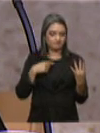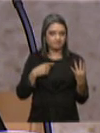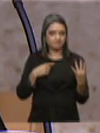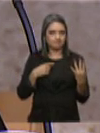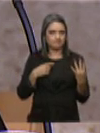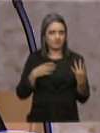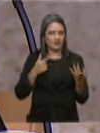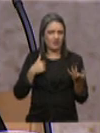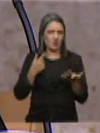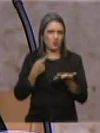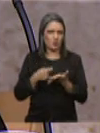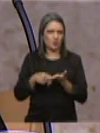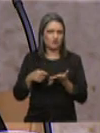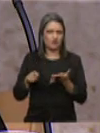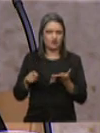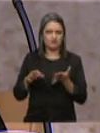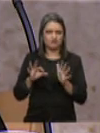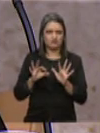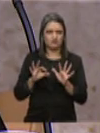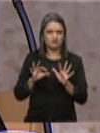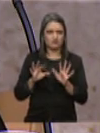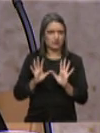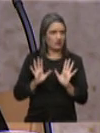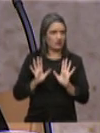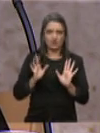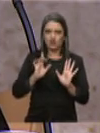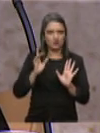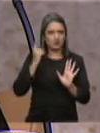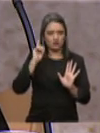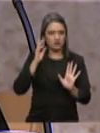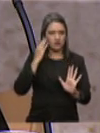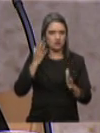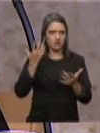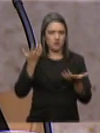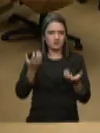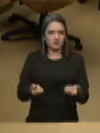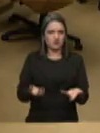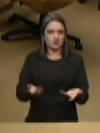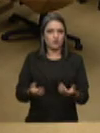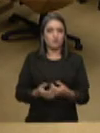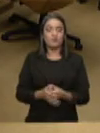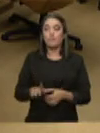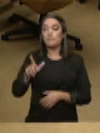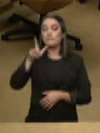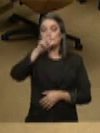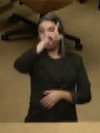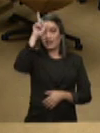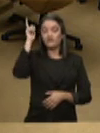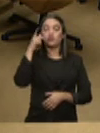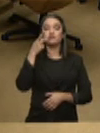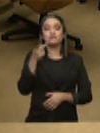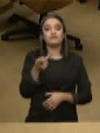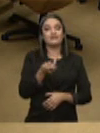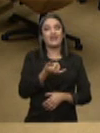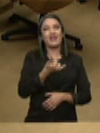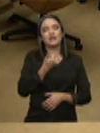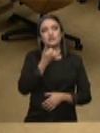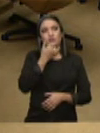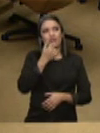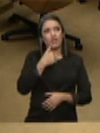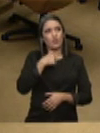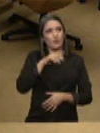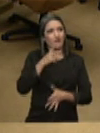o que eu tenho esses quatro aqui. Não observo. Ministro... Presidente, eu equivocadamente entendi agora o eminente